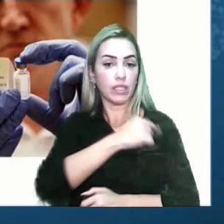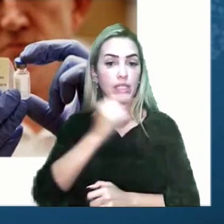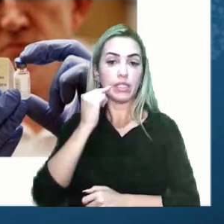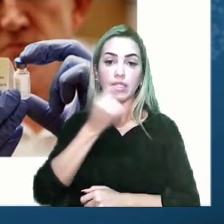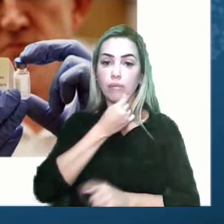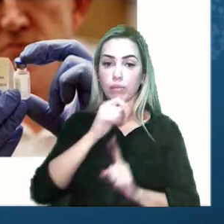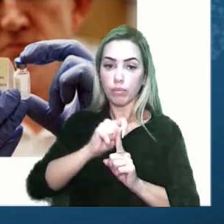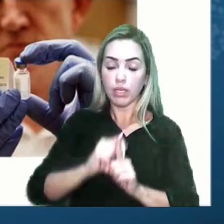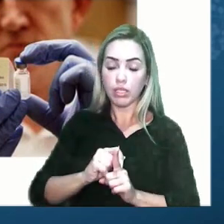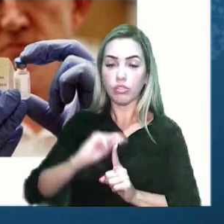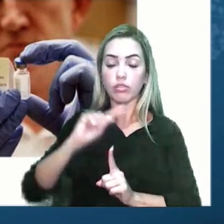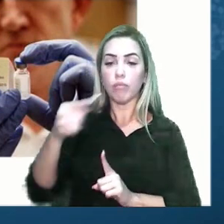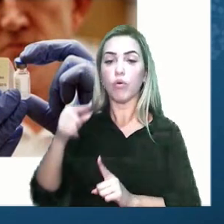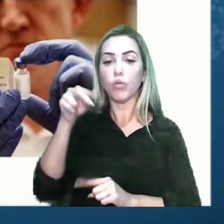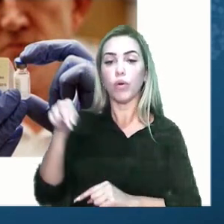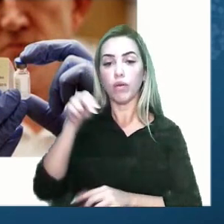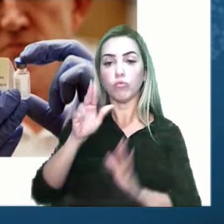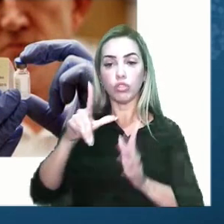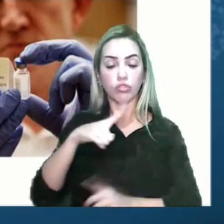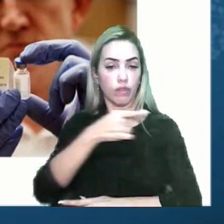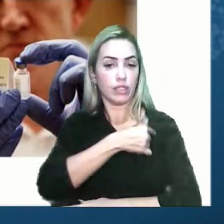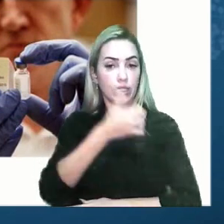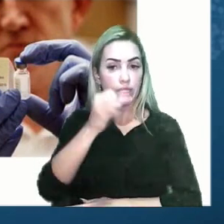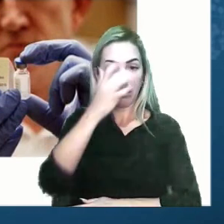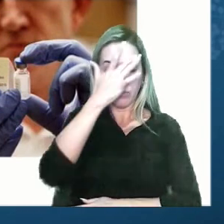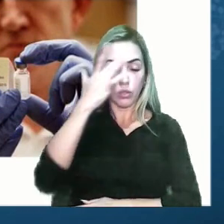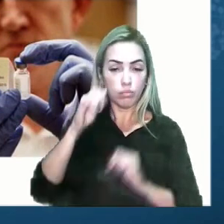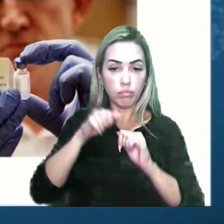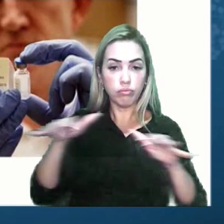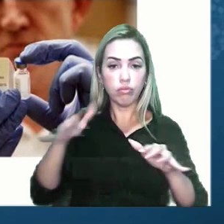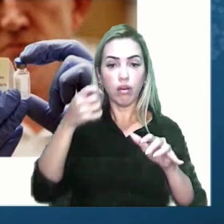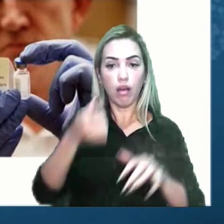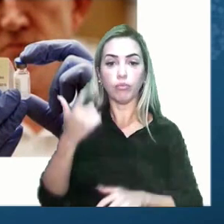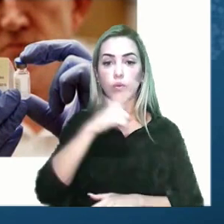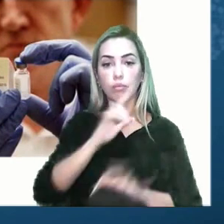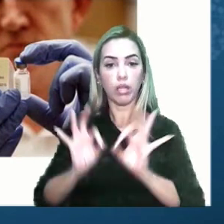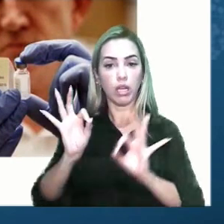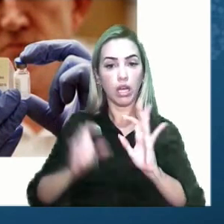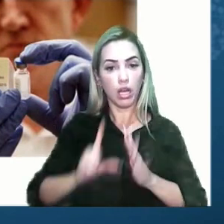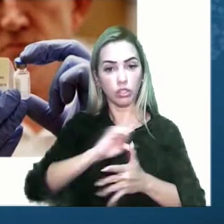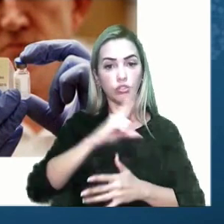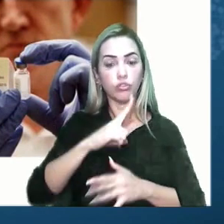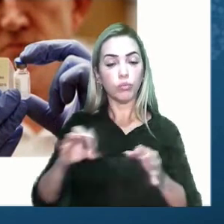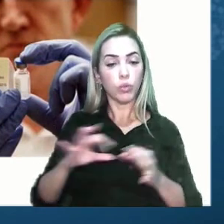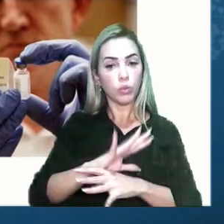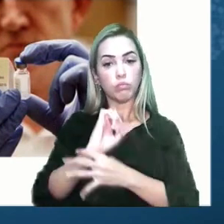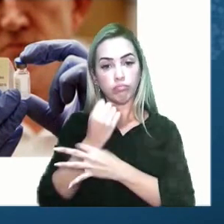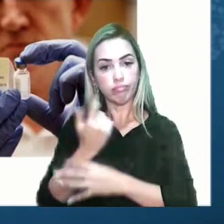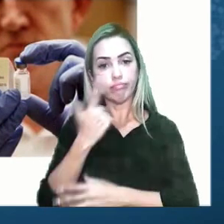setembro e em meados de novembro havíamos vacinado 60 pessoas, conforme havíamos planejado. Tínhamos dados de